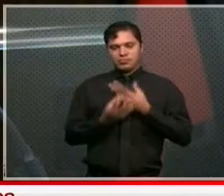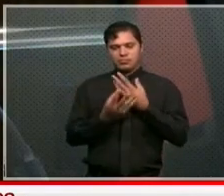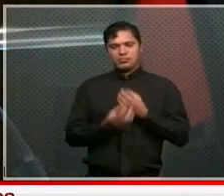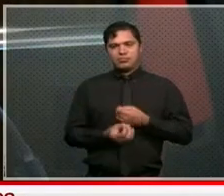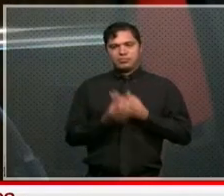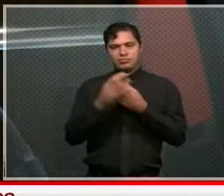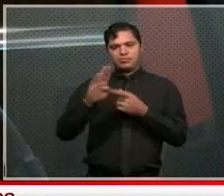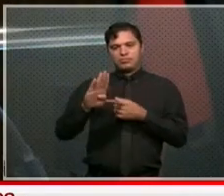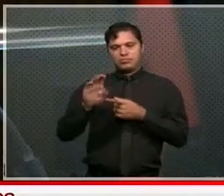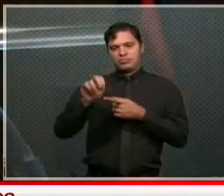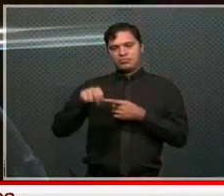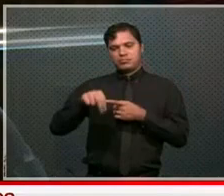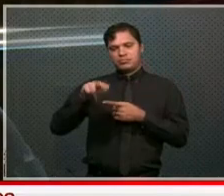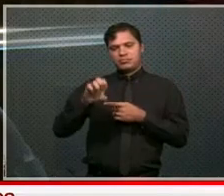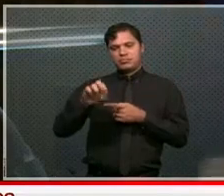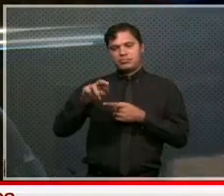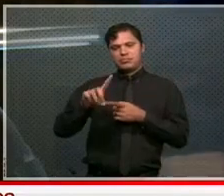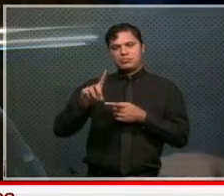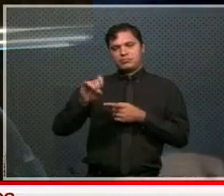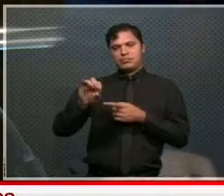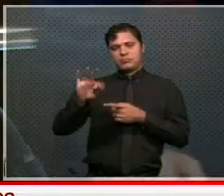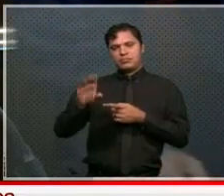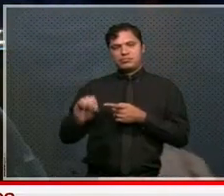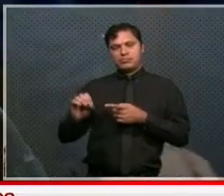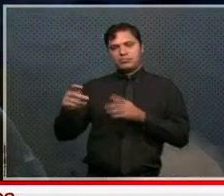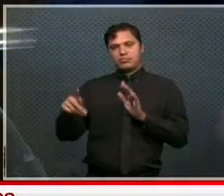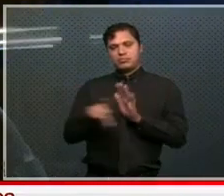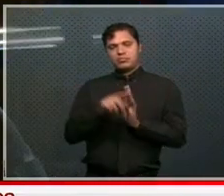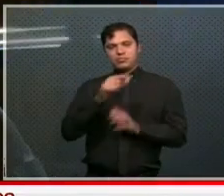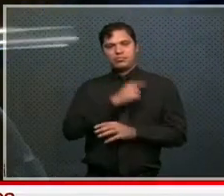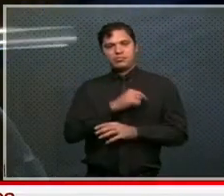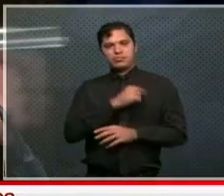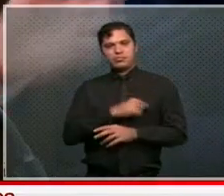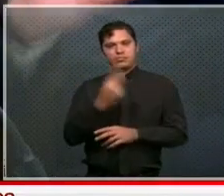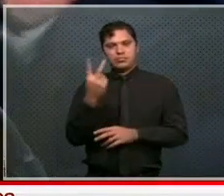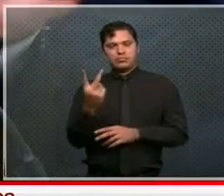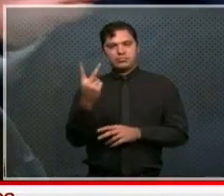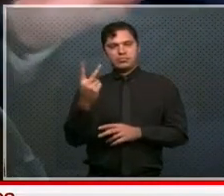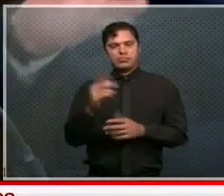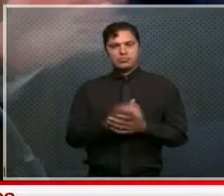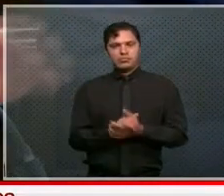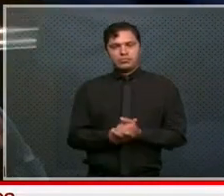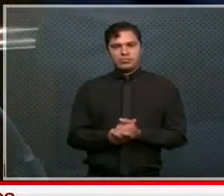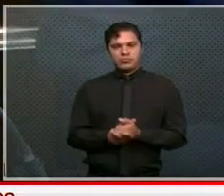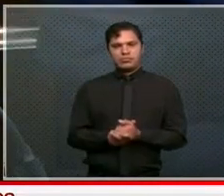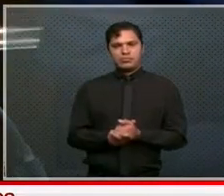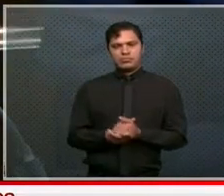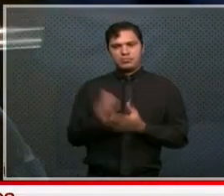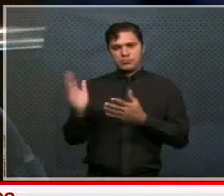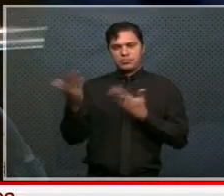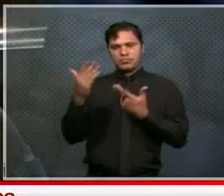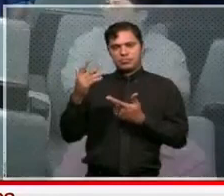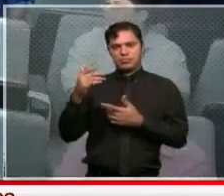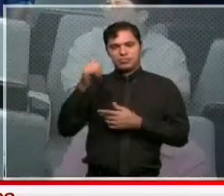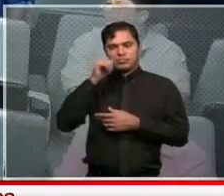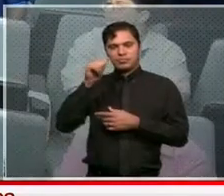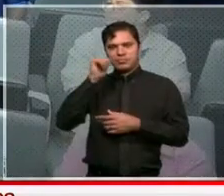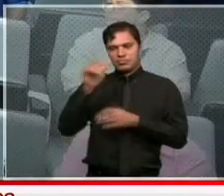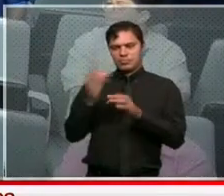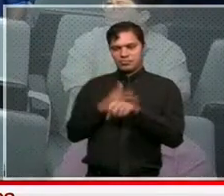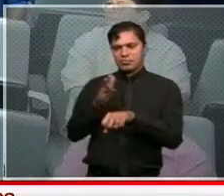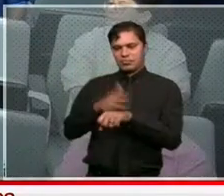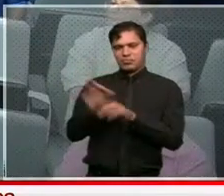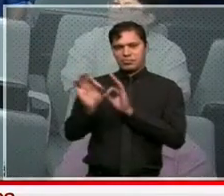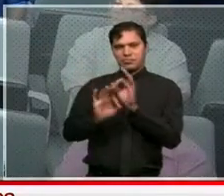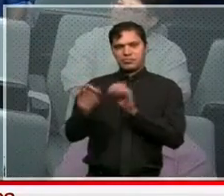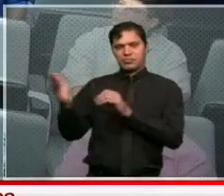Benedito Dutra para a primeira homenagem que serão dois homenagens isso e as meninas não estavam preparados mas